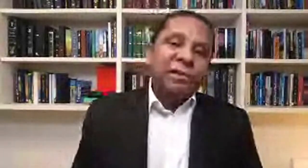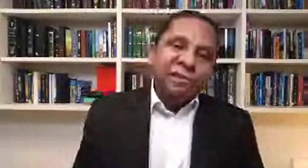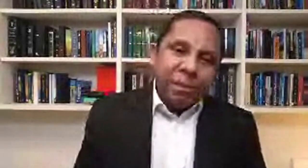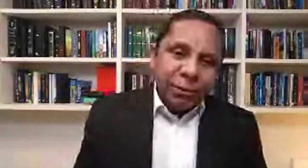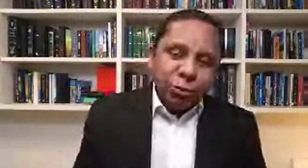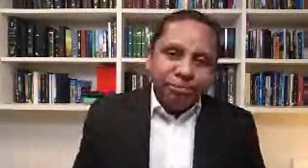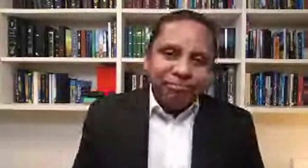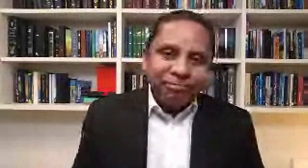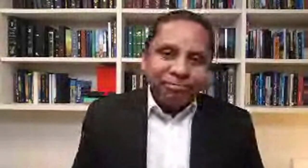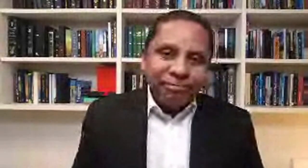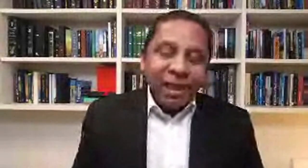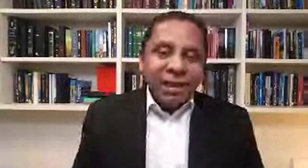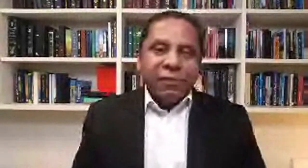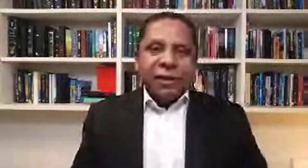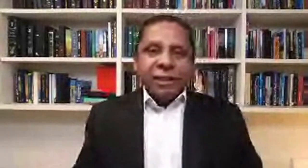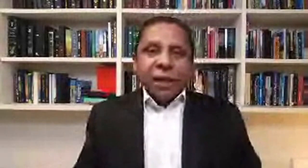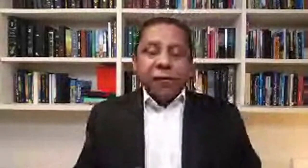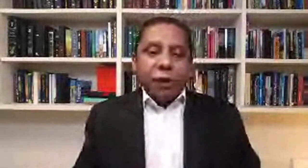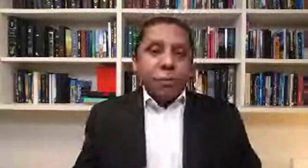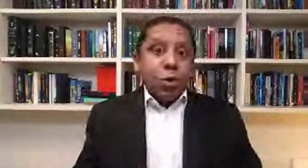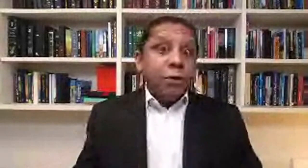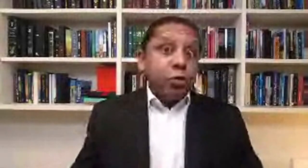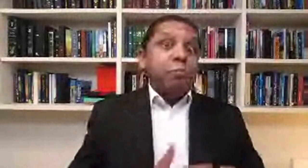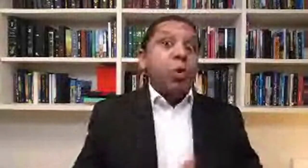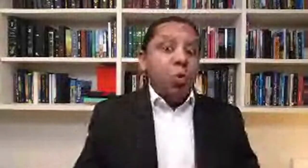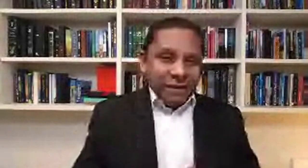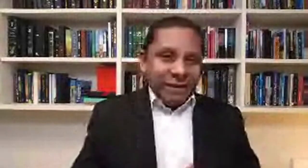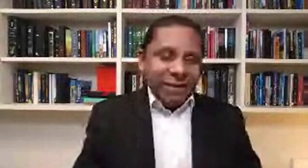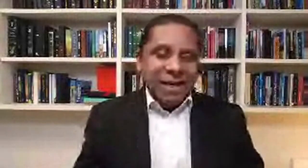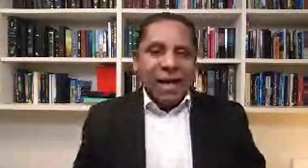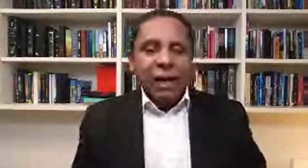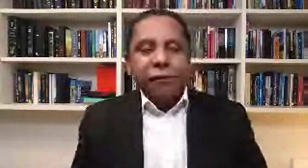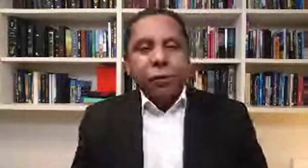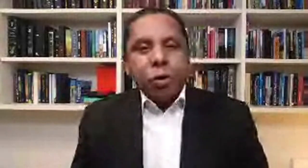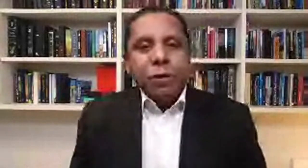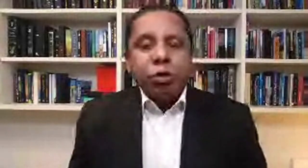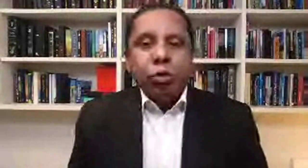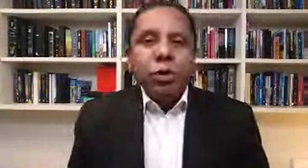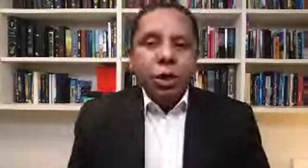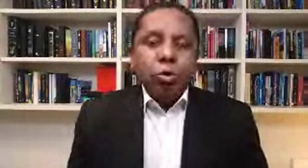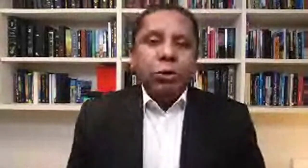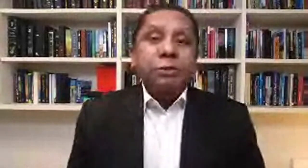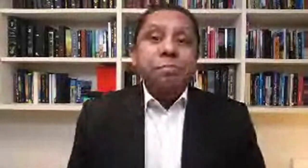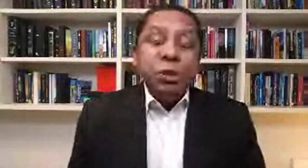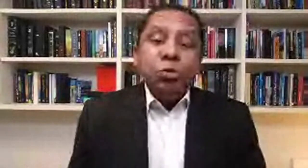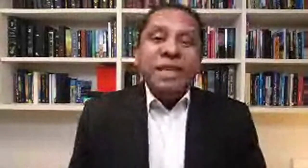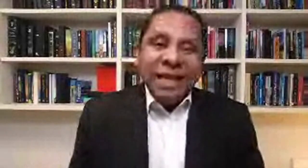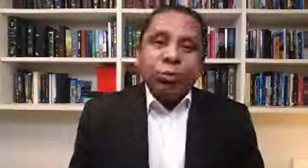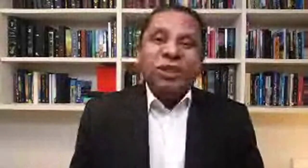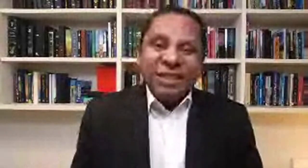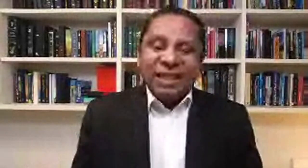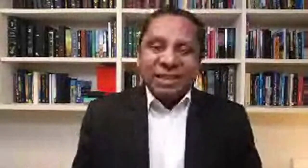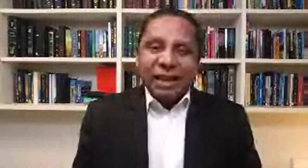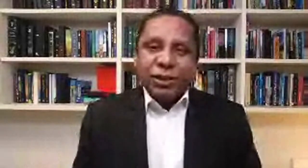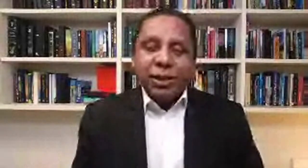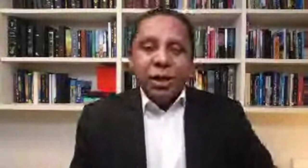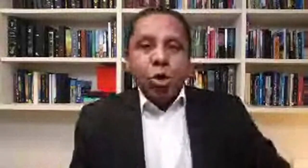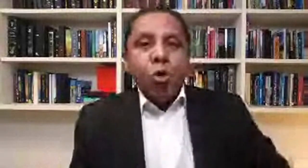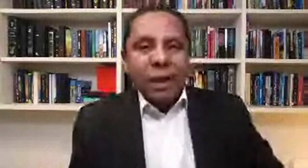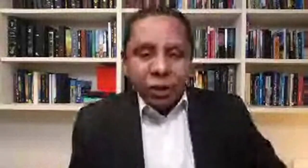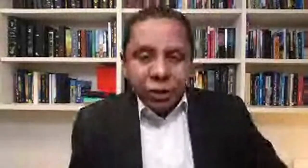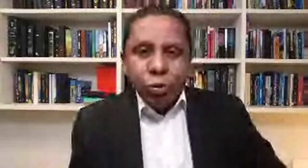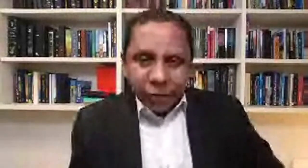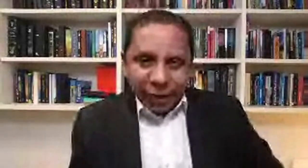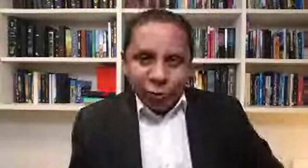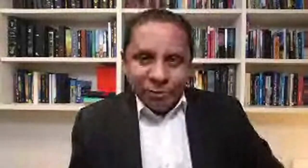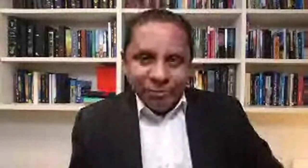e do reavivamento. Na verdade, a reforma começou um pouco antes. A reforma começou no ano de 1517